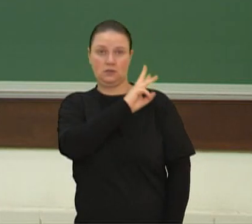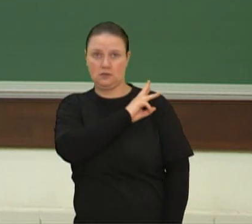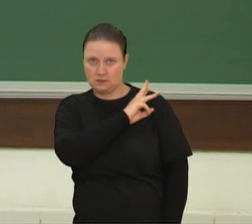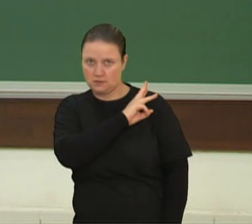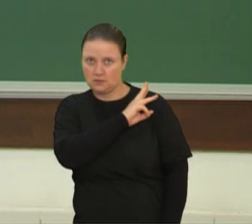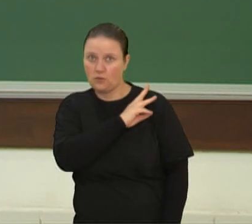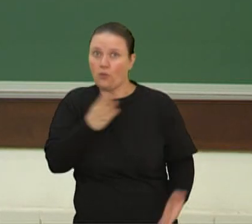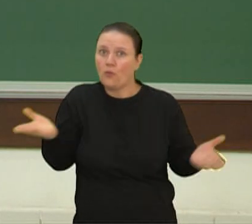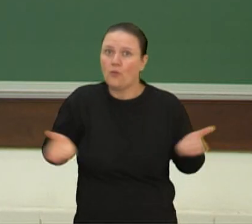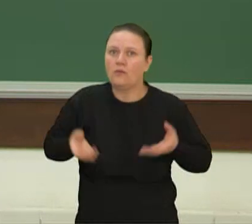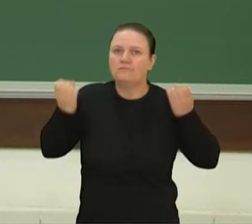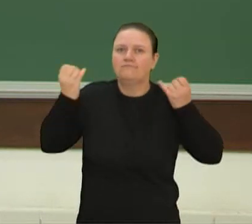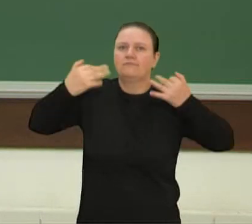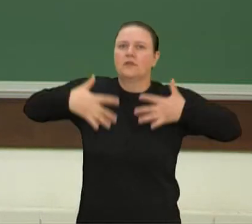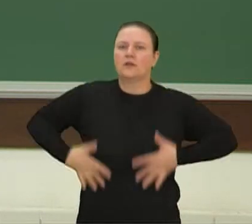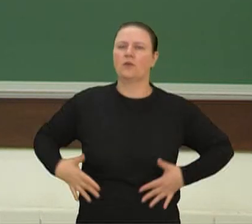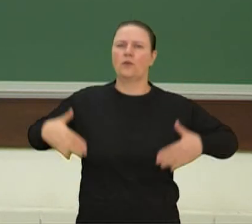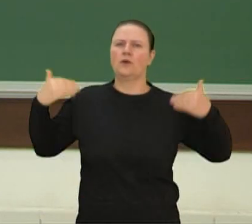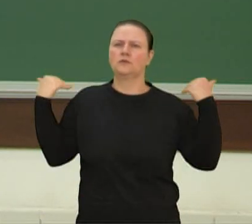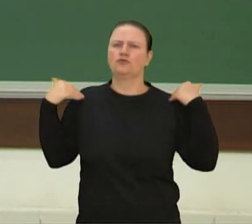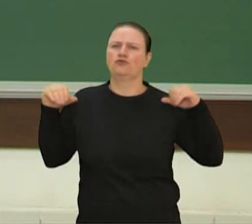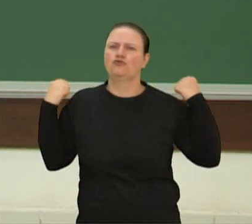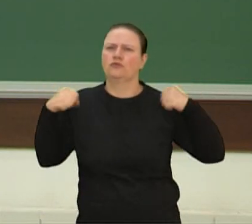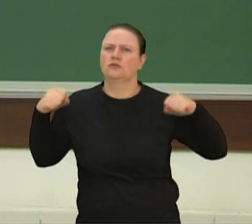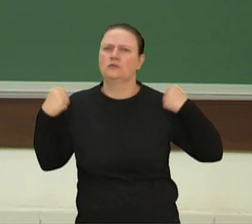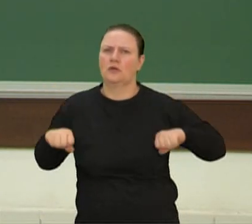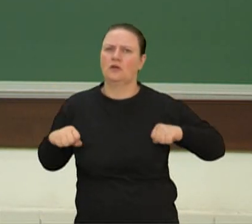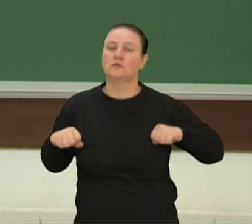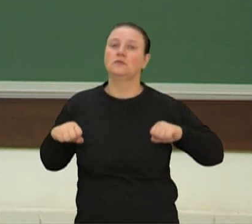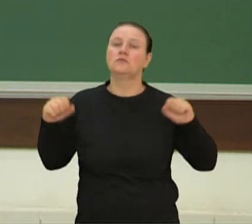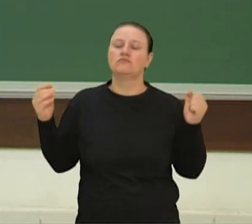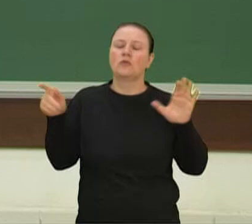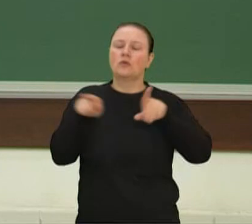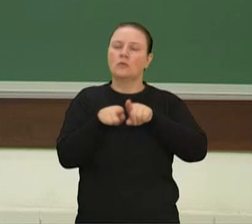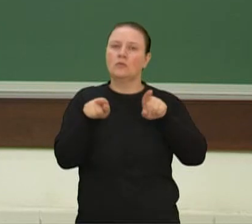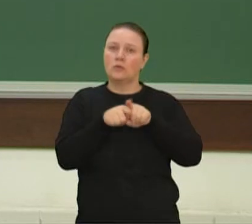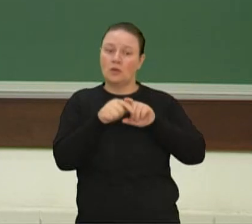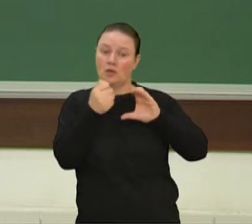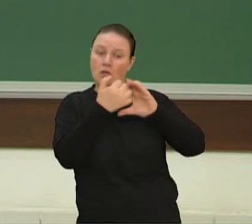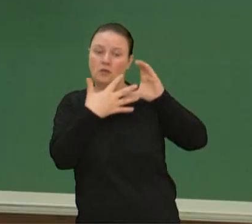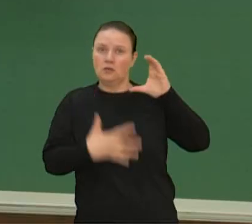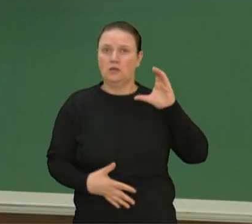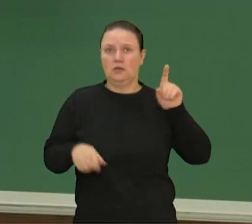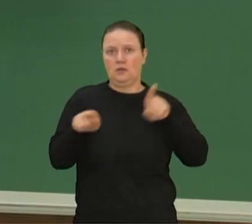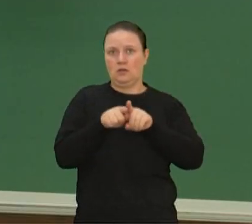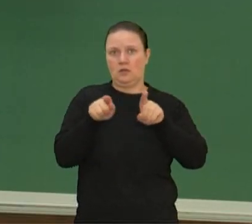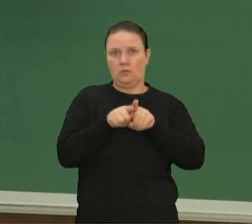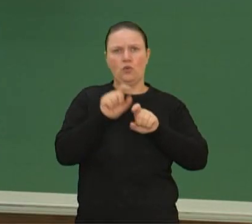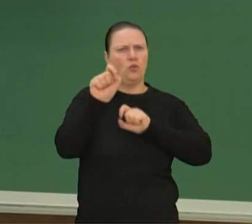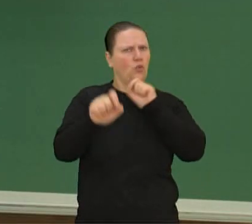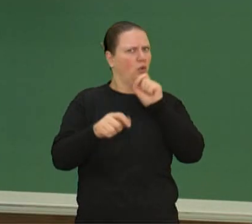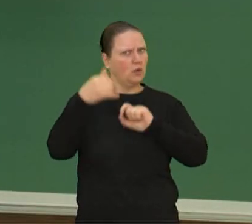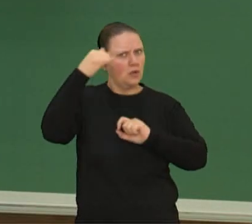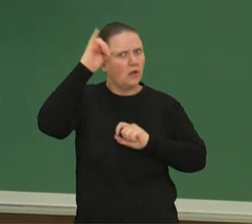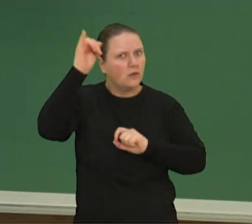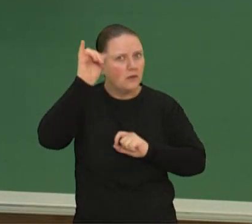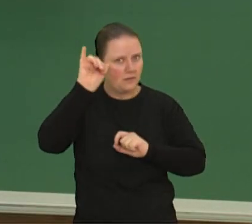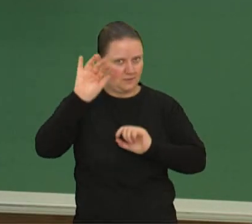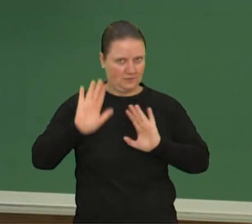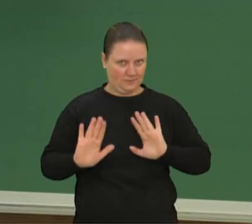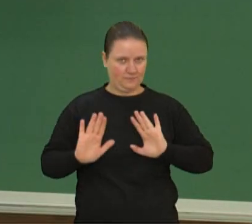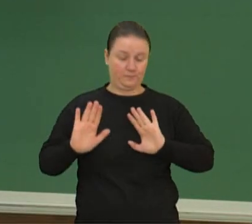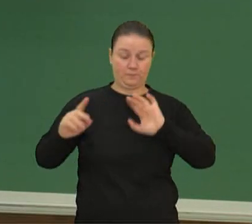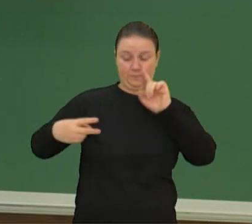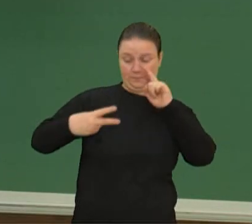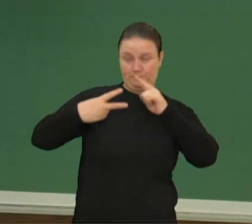médio. Hoje vamos falar sobre atividades de academia, características e precauções. Quero lembrar você, aluno e aluna, que você